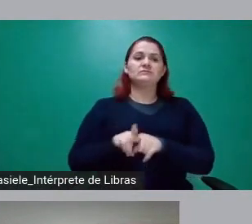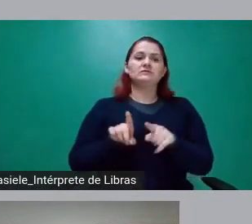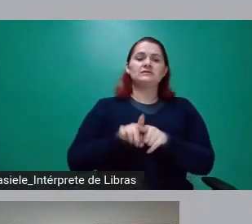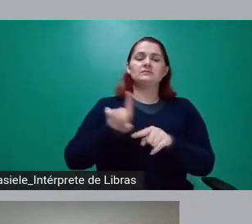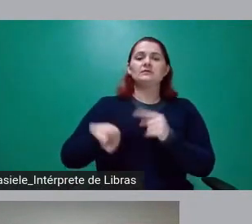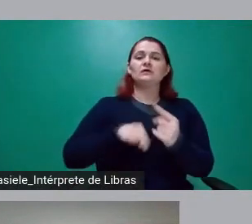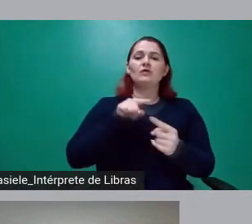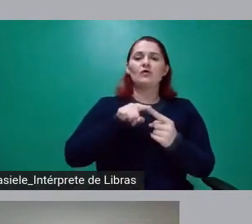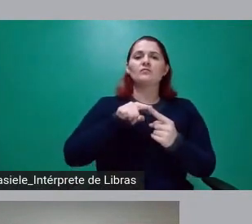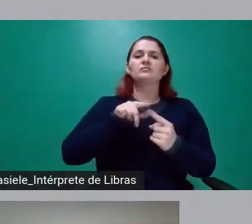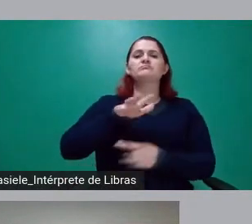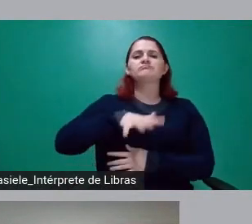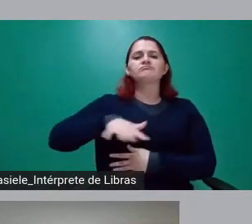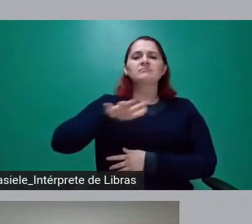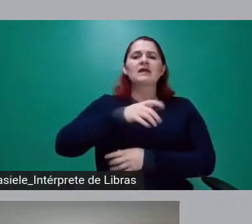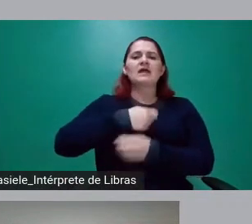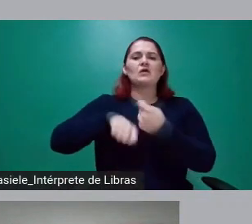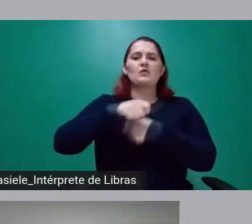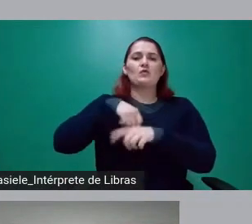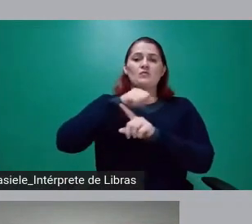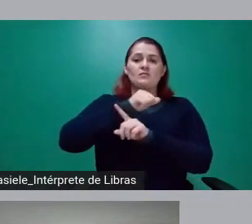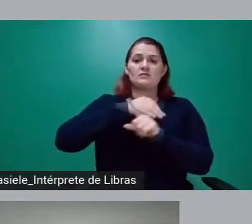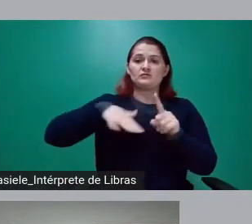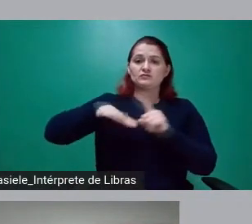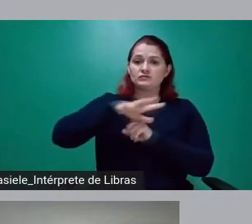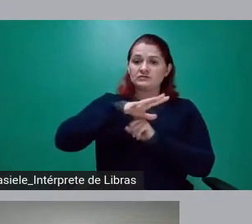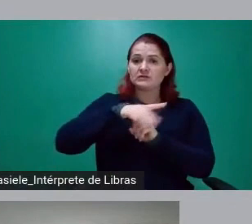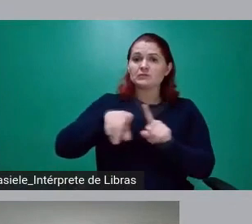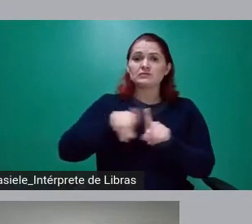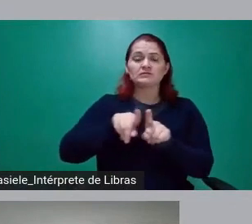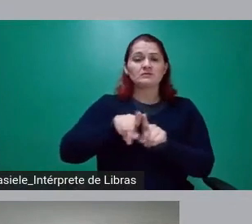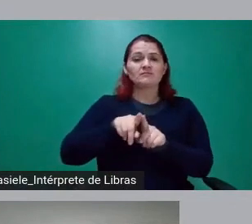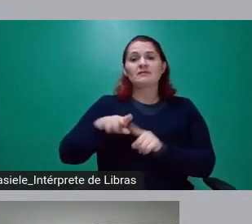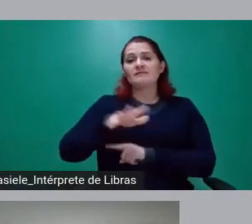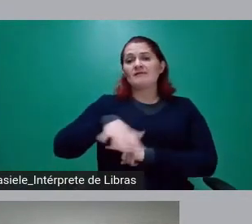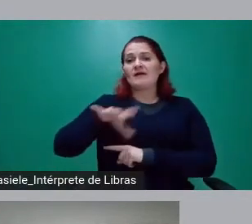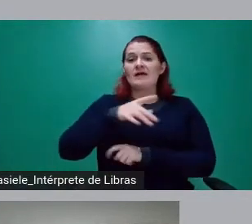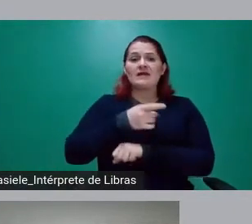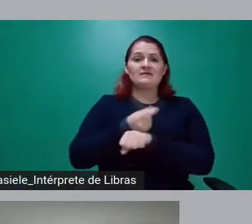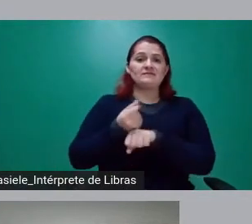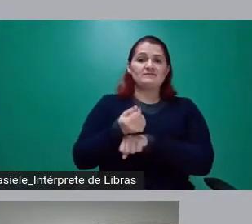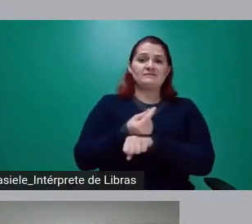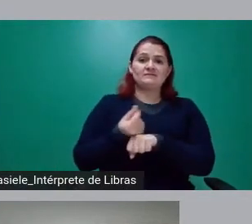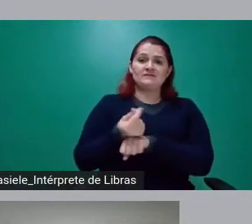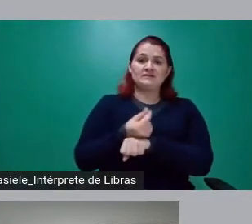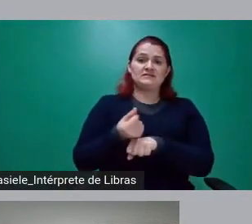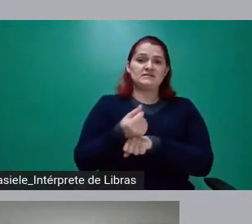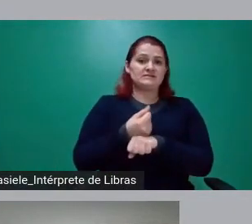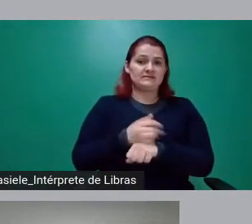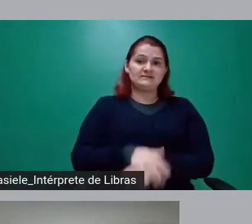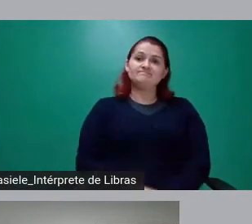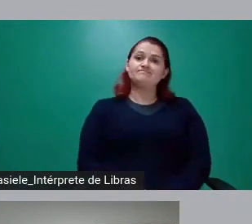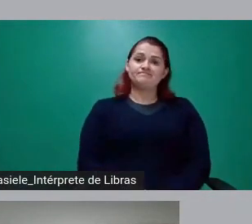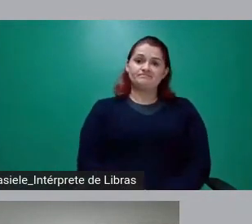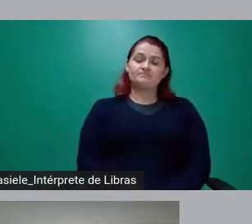ordem econômica e social e da ordem financeira.